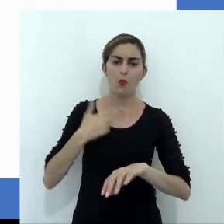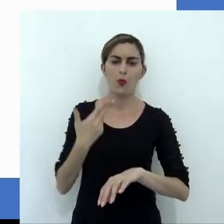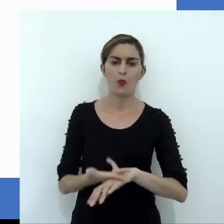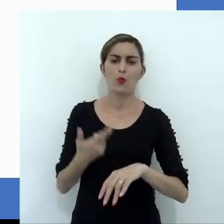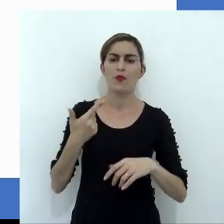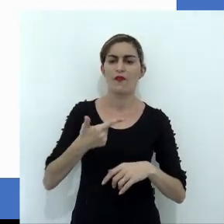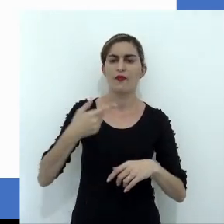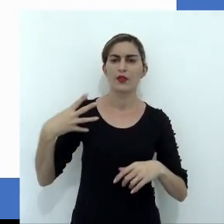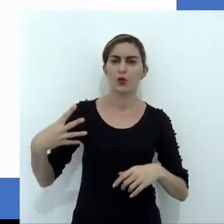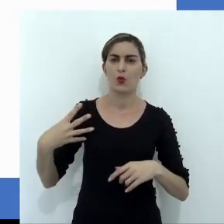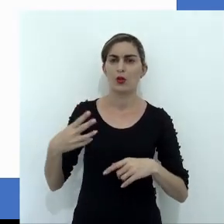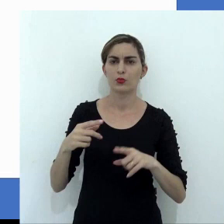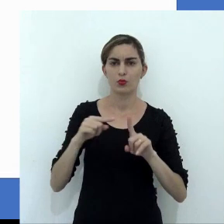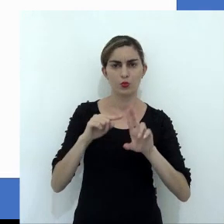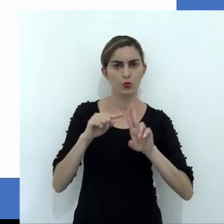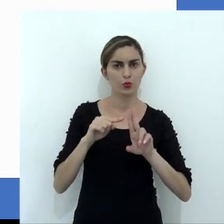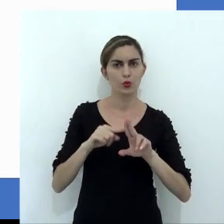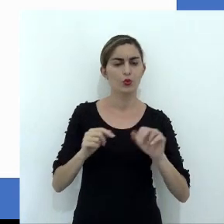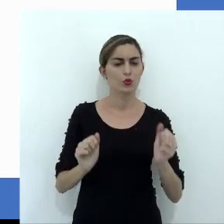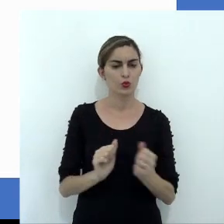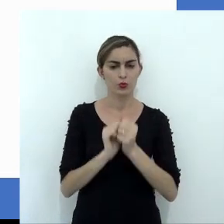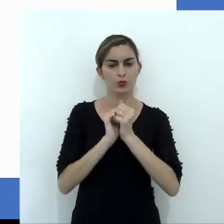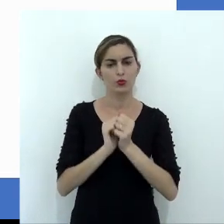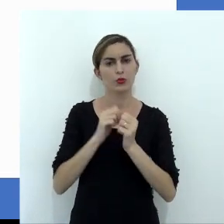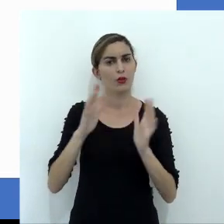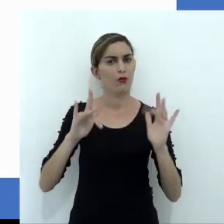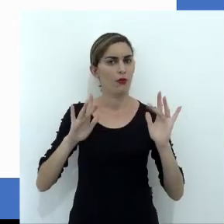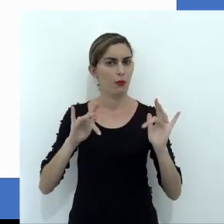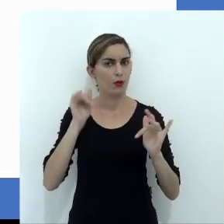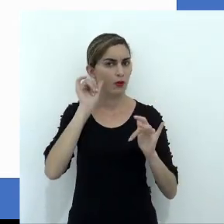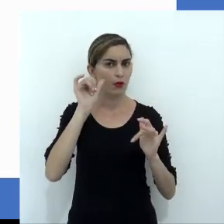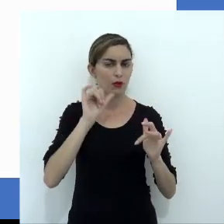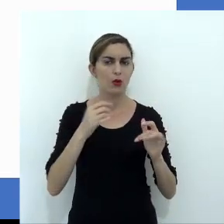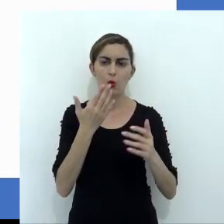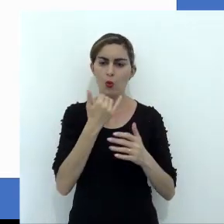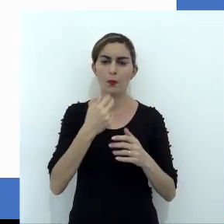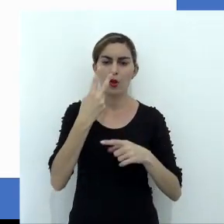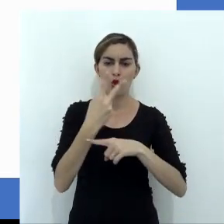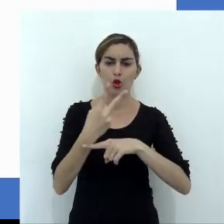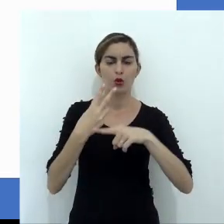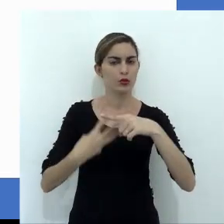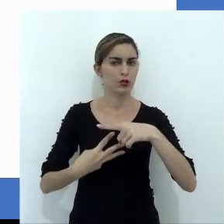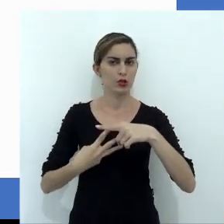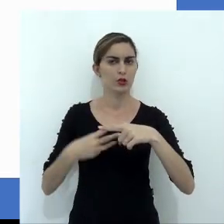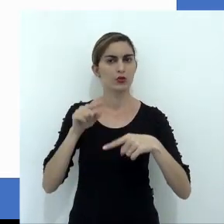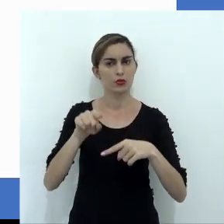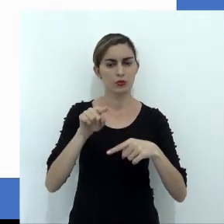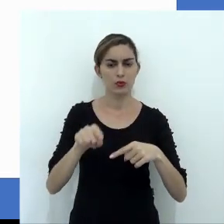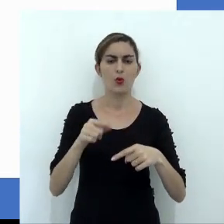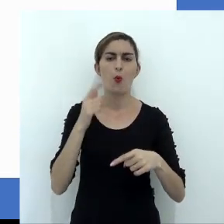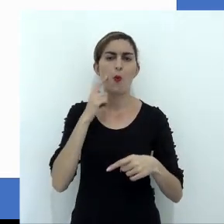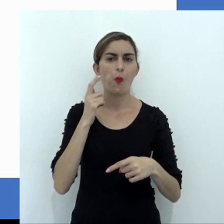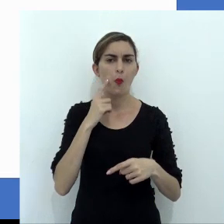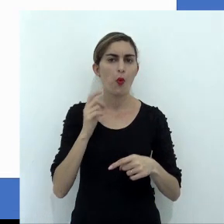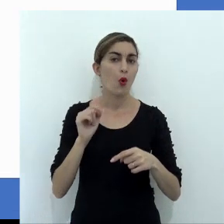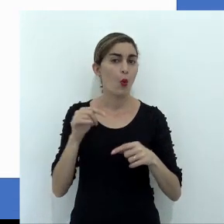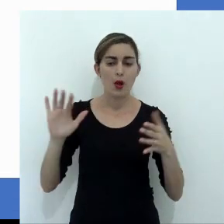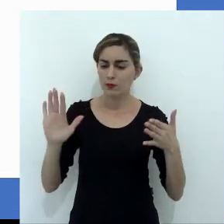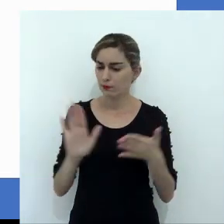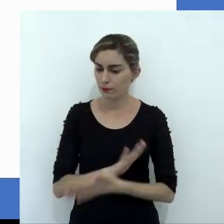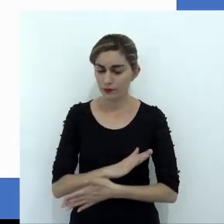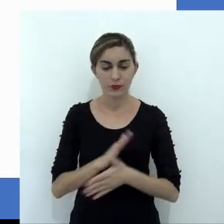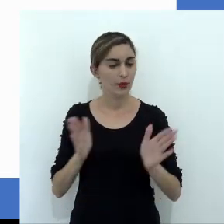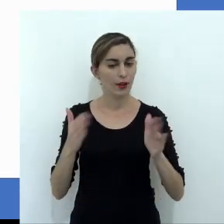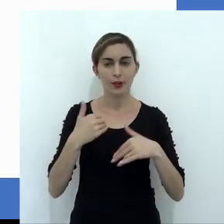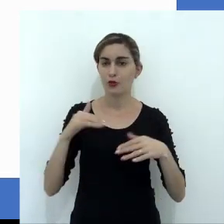contendo 24 unidades. Juntamente com sua namorada, comeram 2/3 desses bombons. Quase que detonam a